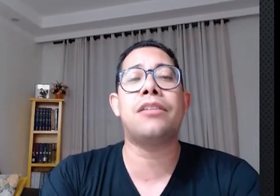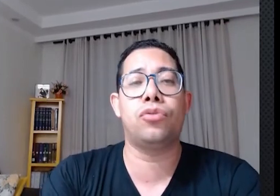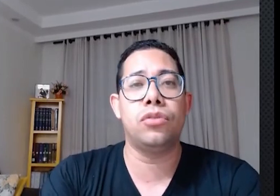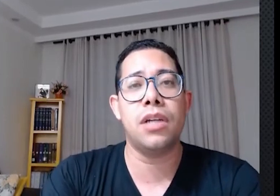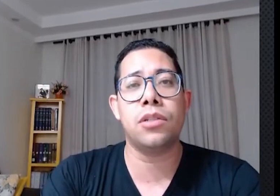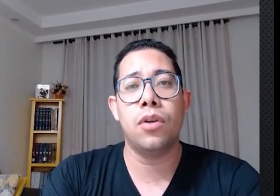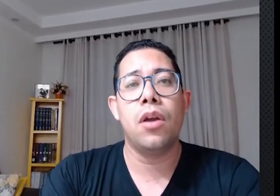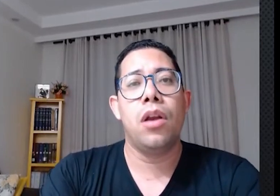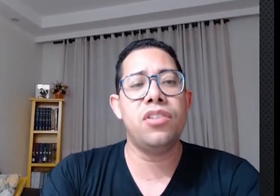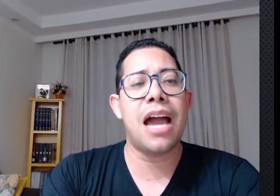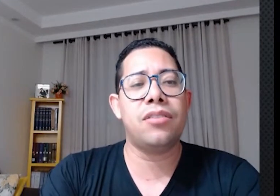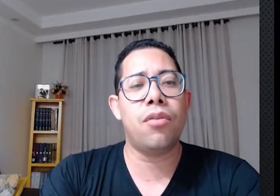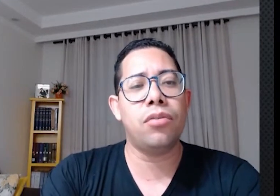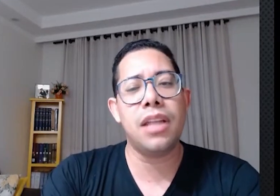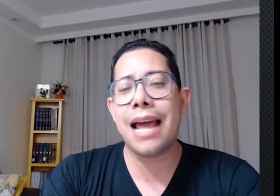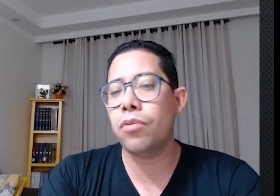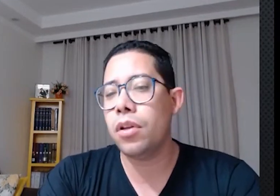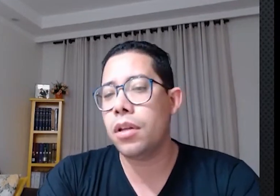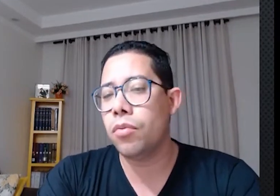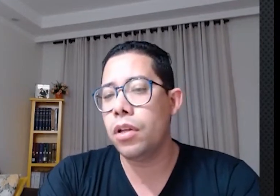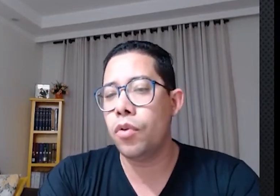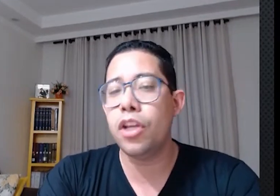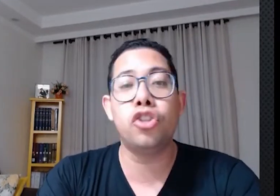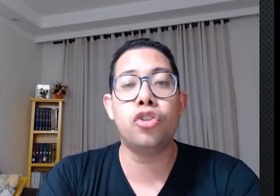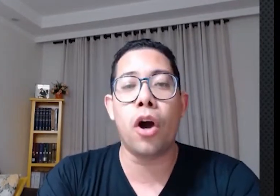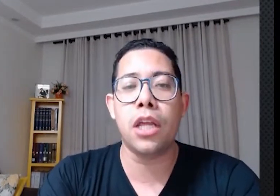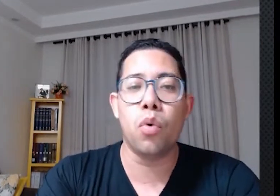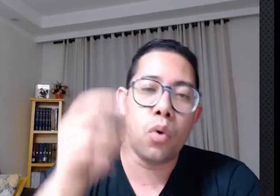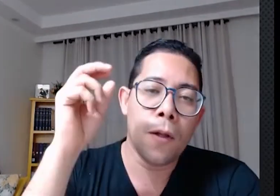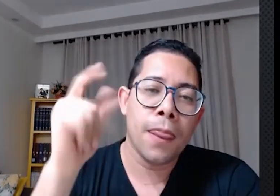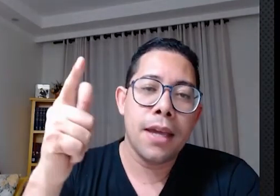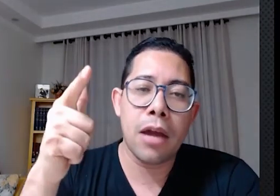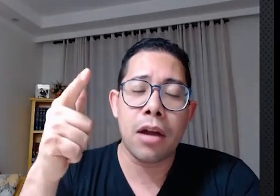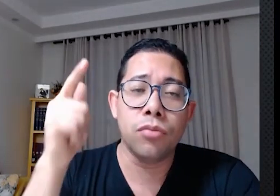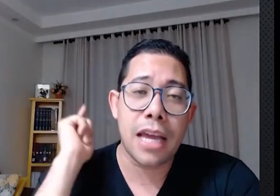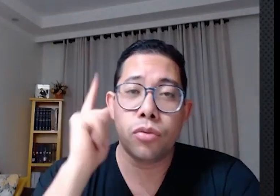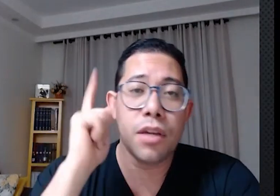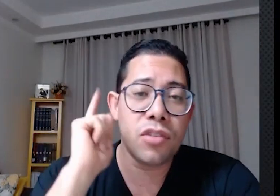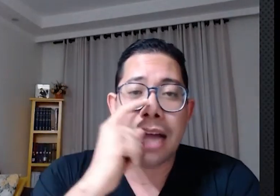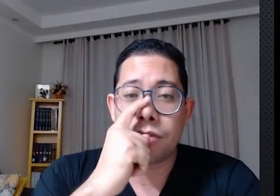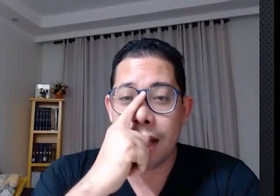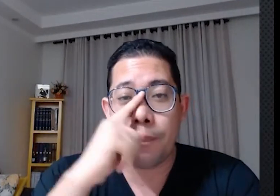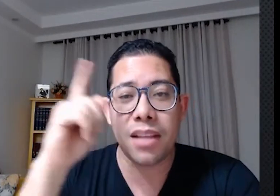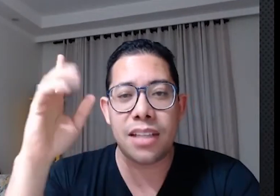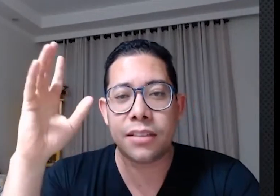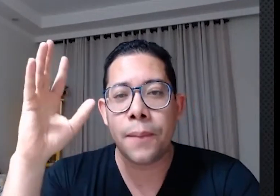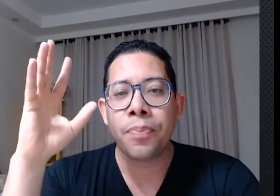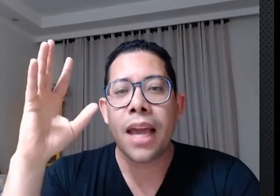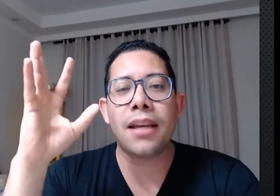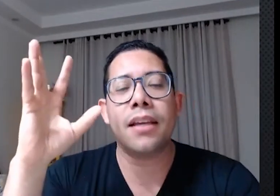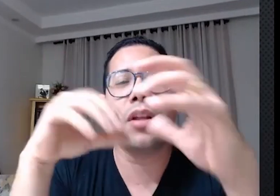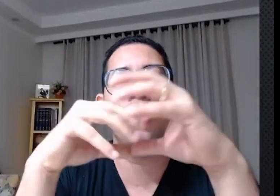de Atos, certo? O livro de Atos é considerado um livro histórico. E aí o que acontece? O livro de Atos, ele